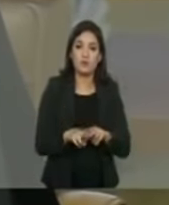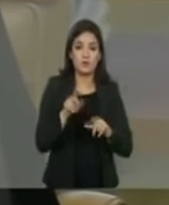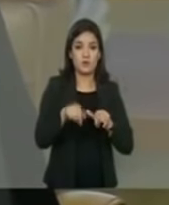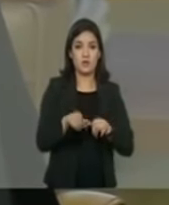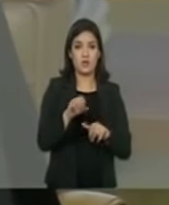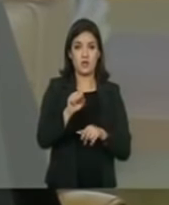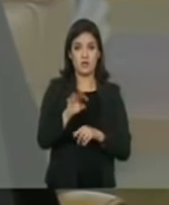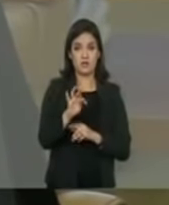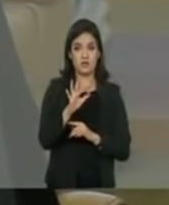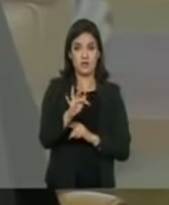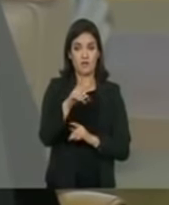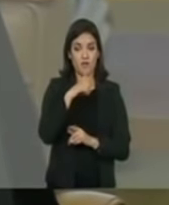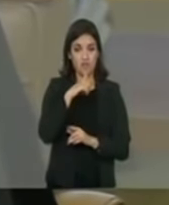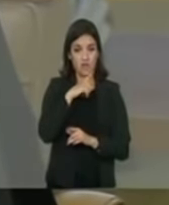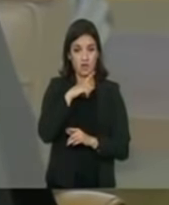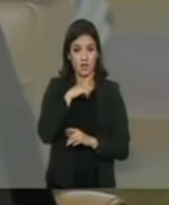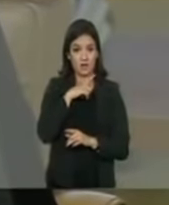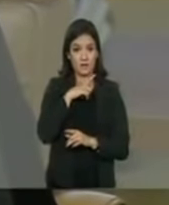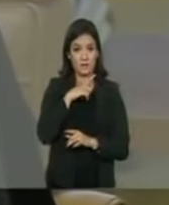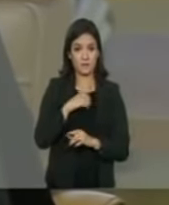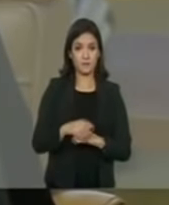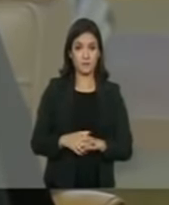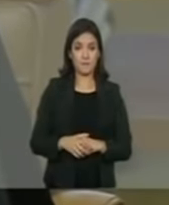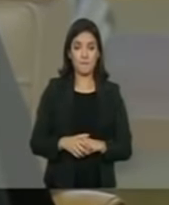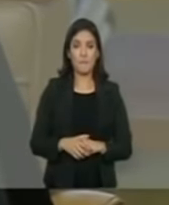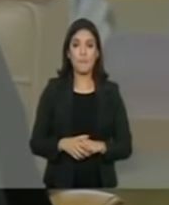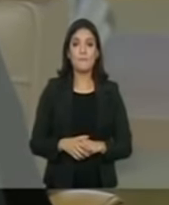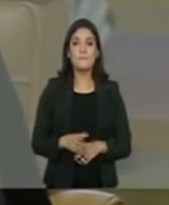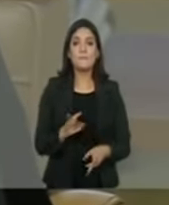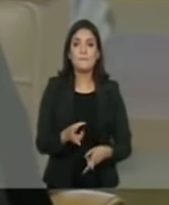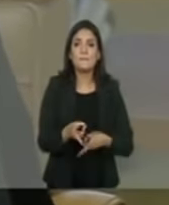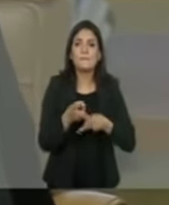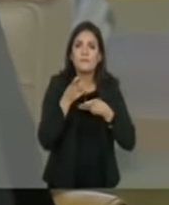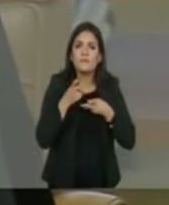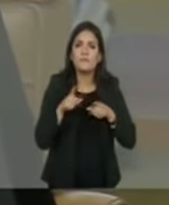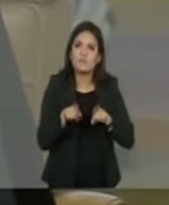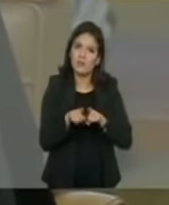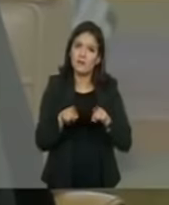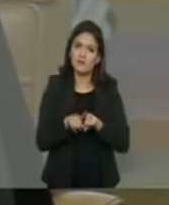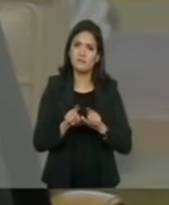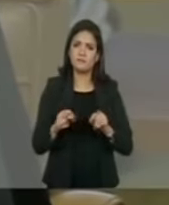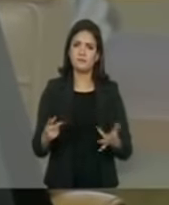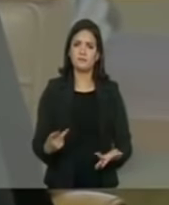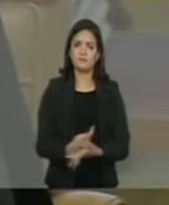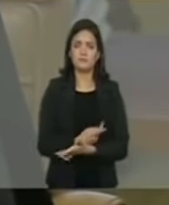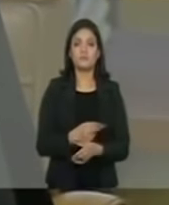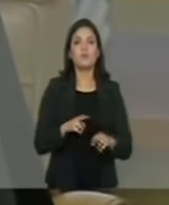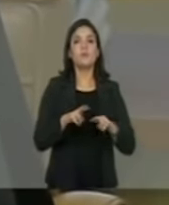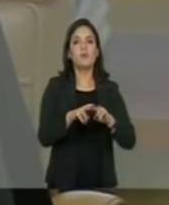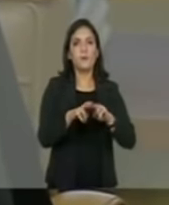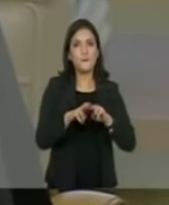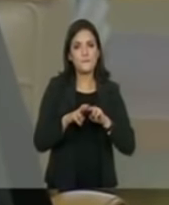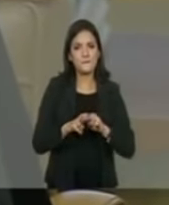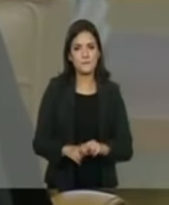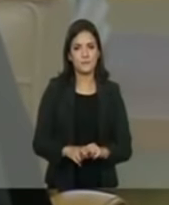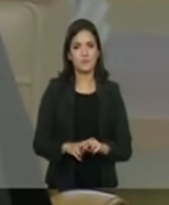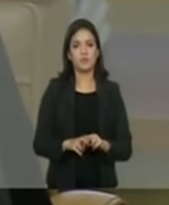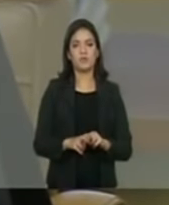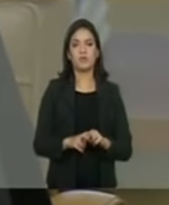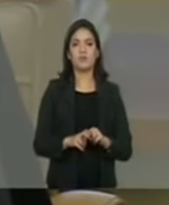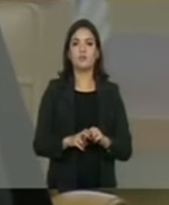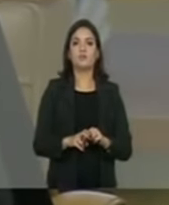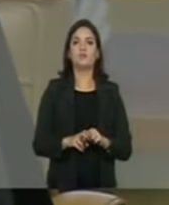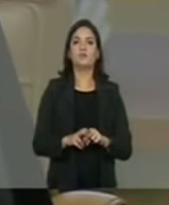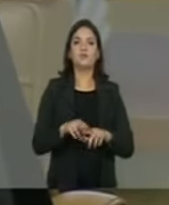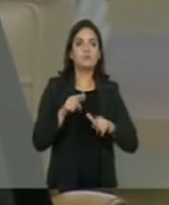possui a exata percepção dessa realidade tem por isso mesmo no desempenho de suas